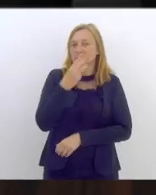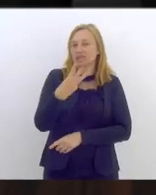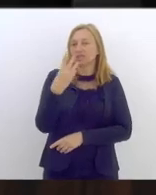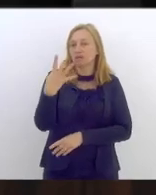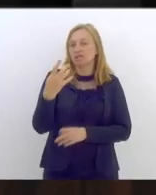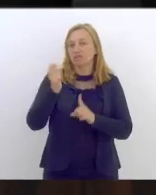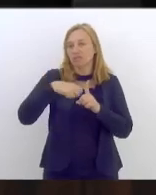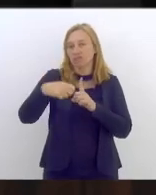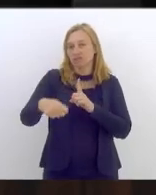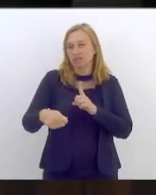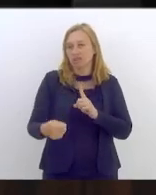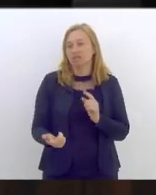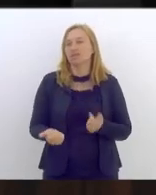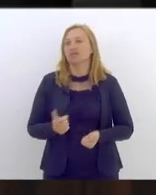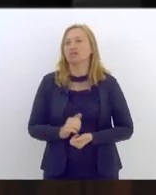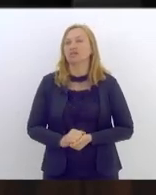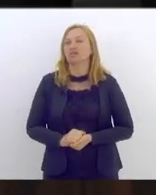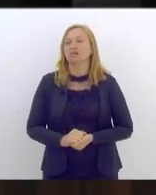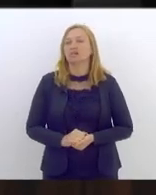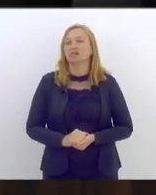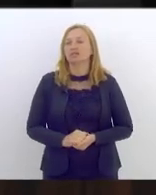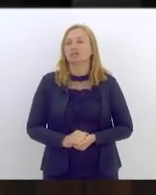mas espera